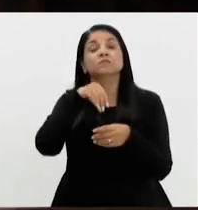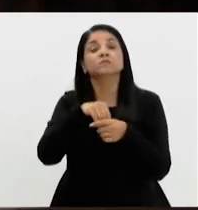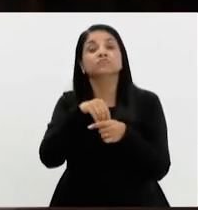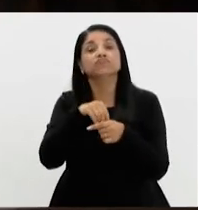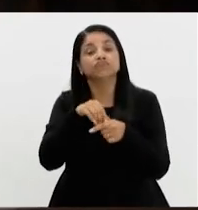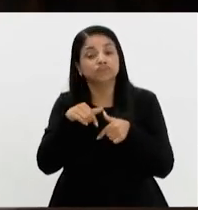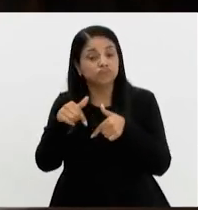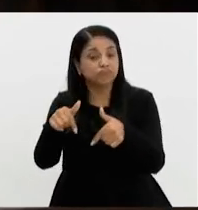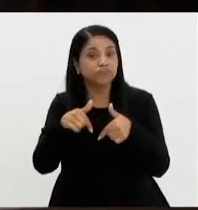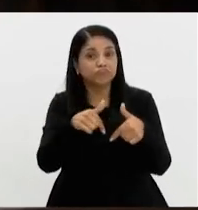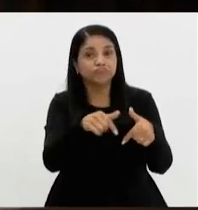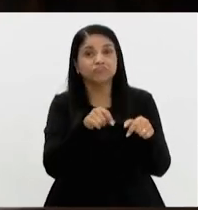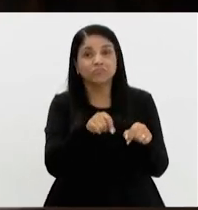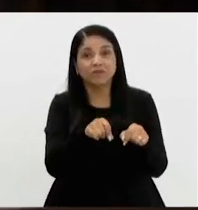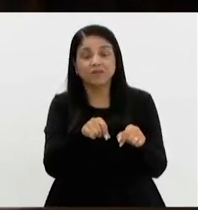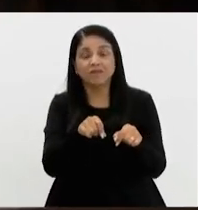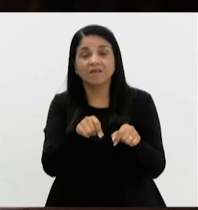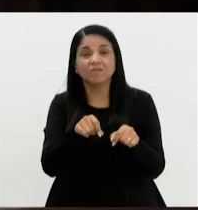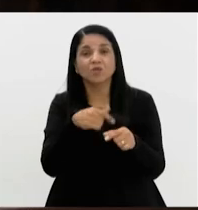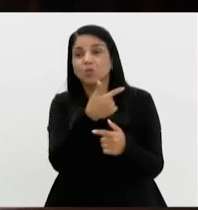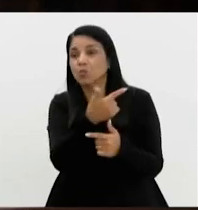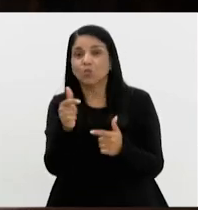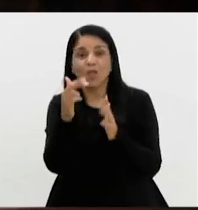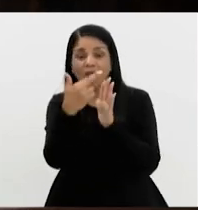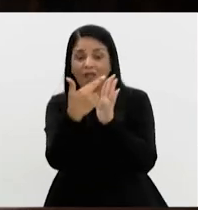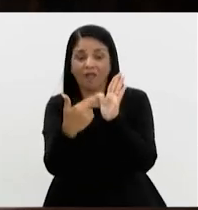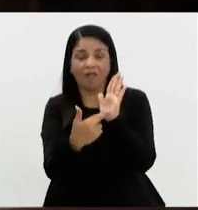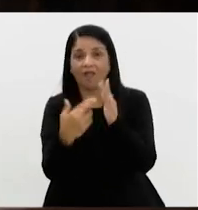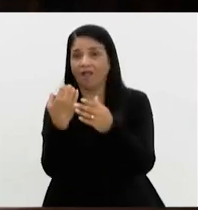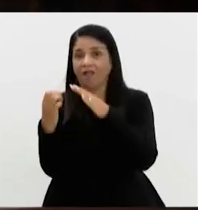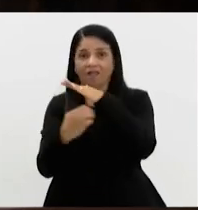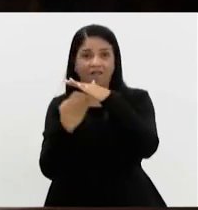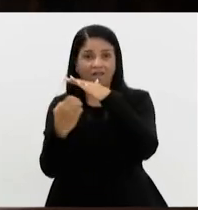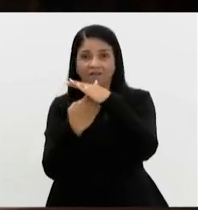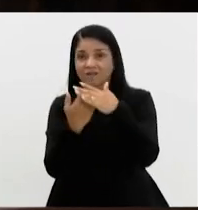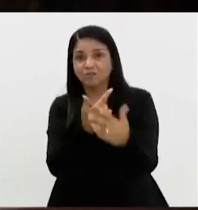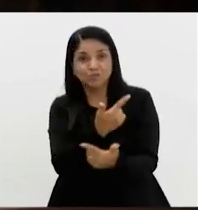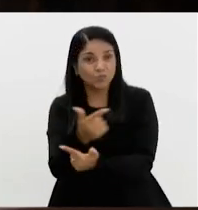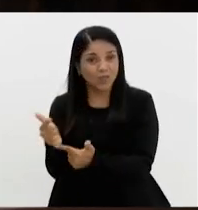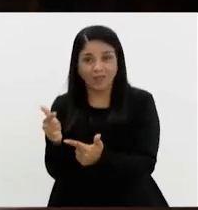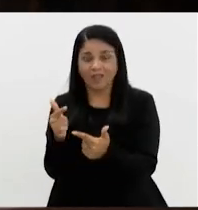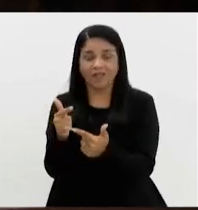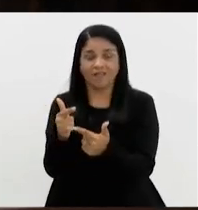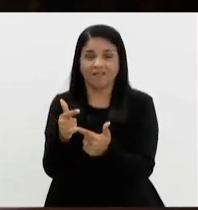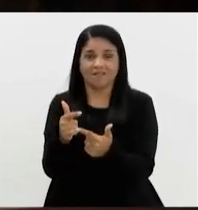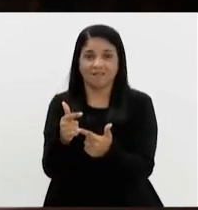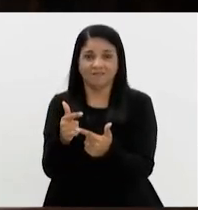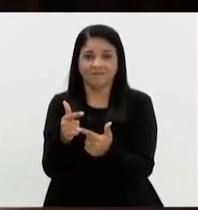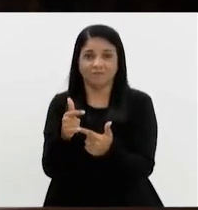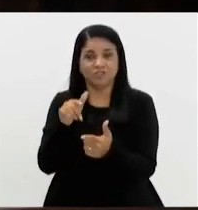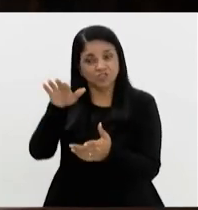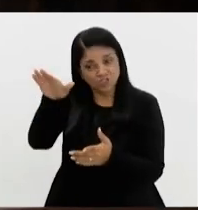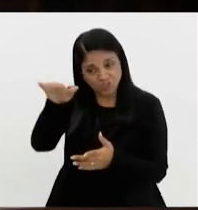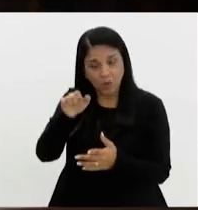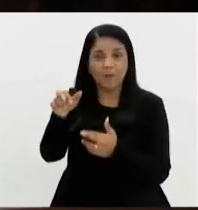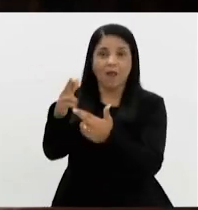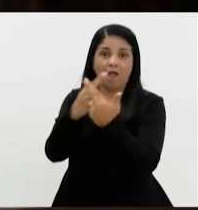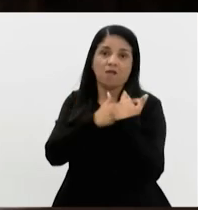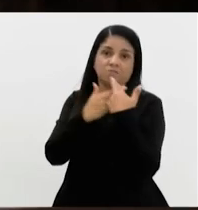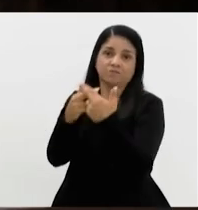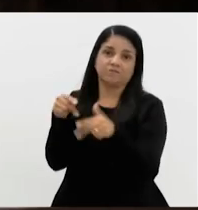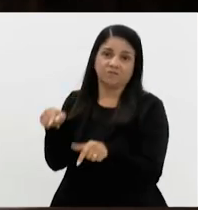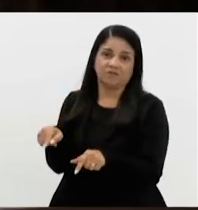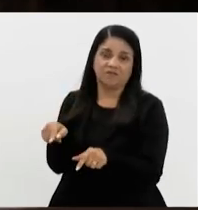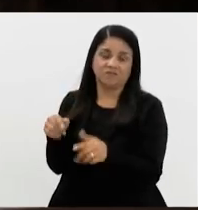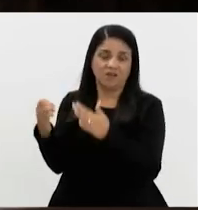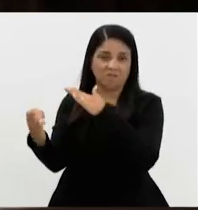porque as empresas não têm uma regulação adequada para efetivamente serem chamadas à responsabilidade